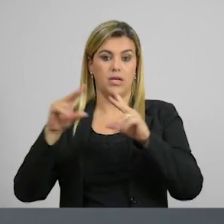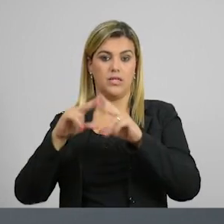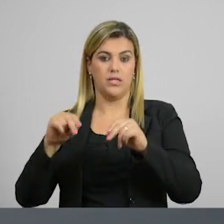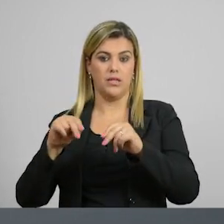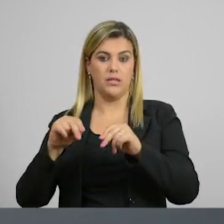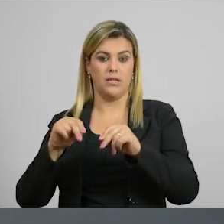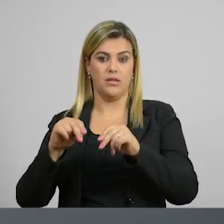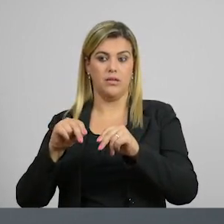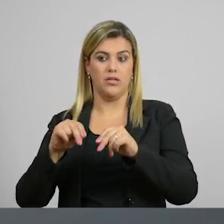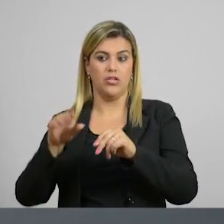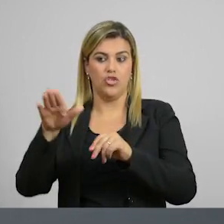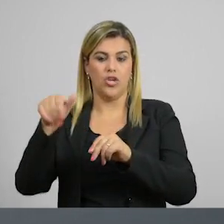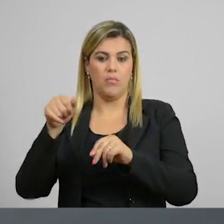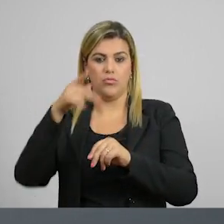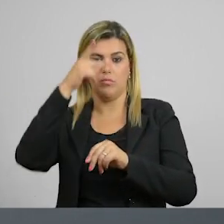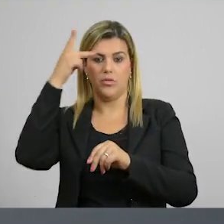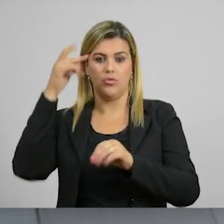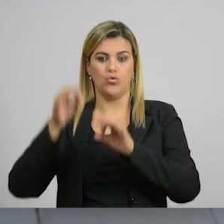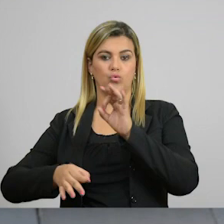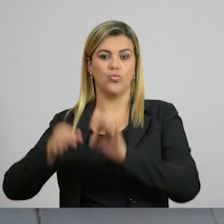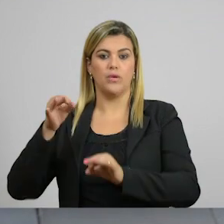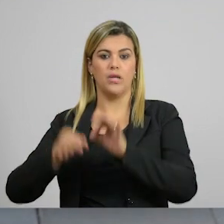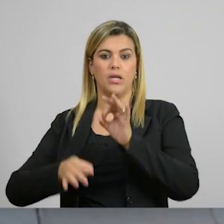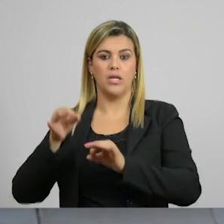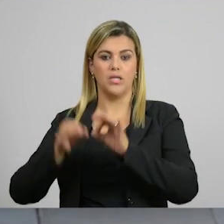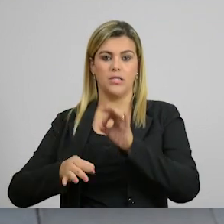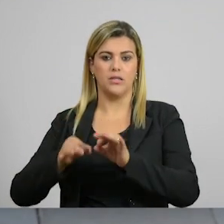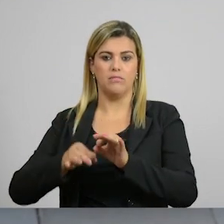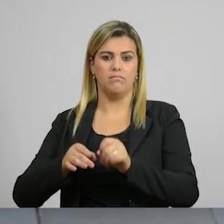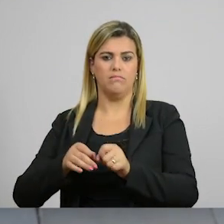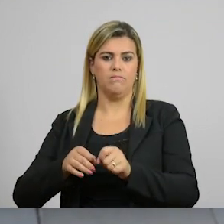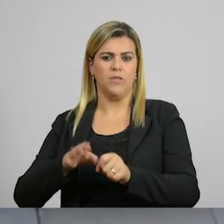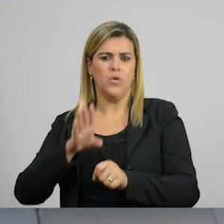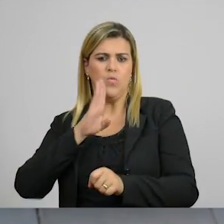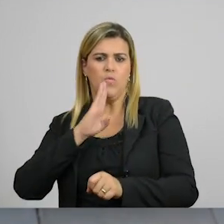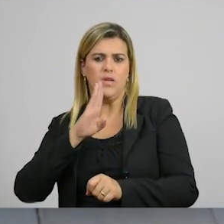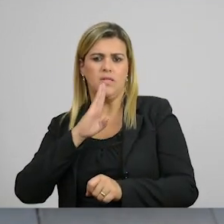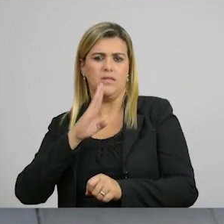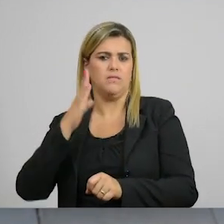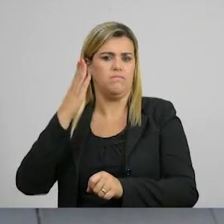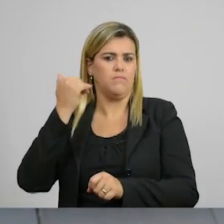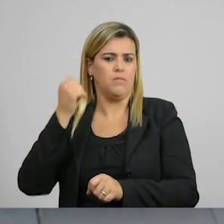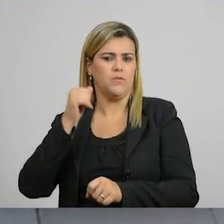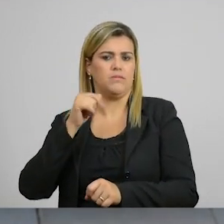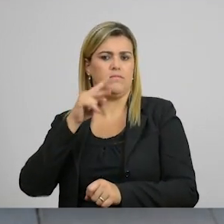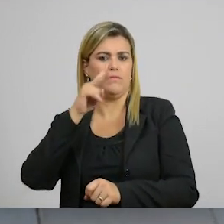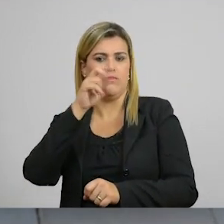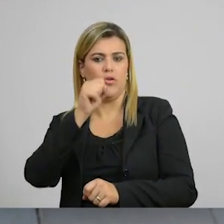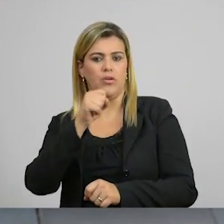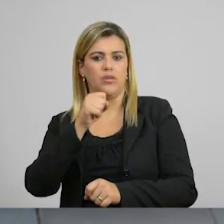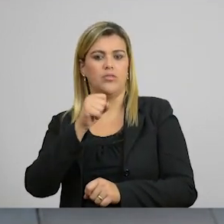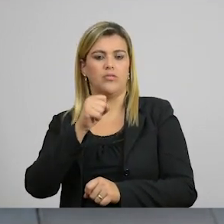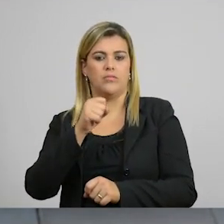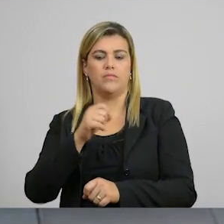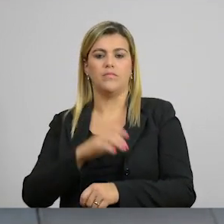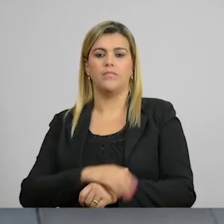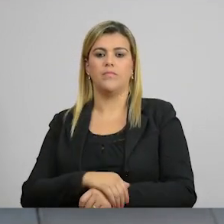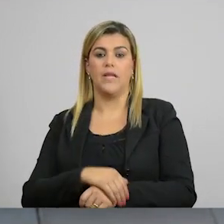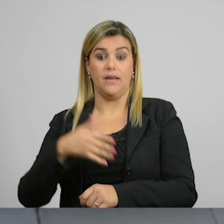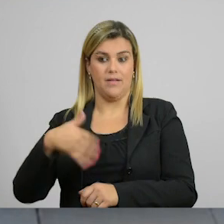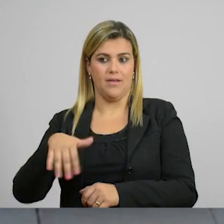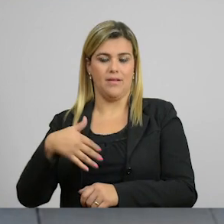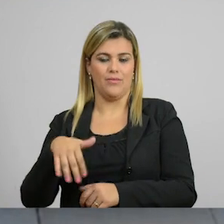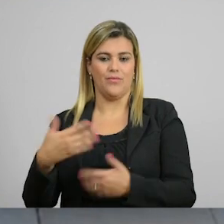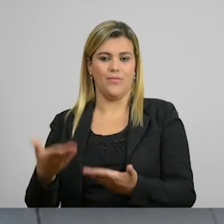Brasília, contratamos um jurista de peso, mas peso, para você ver, e